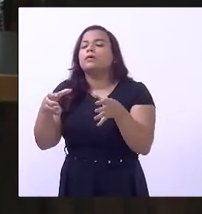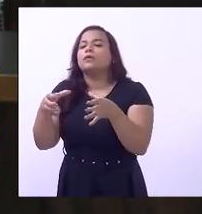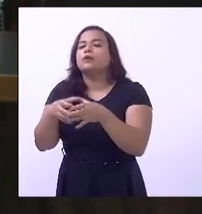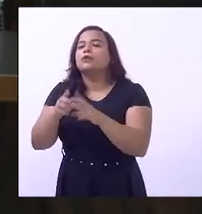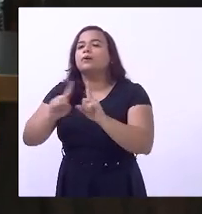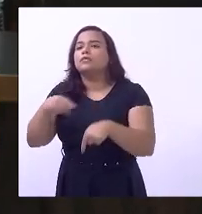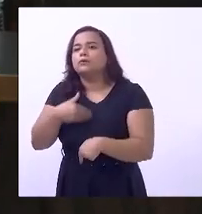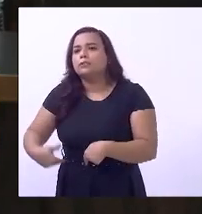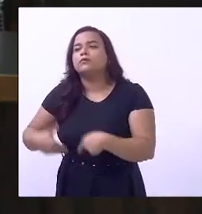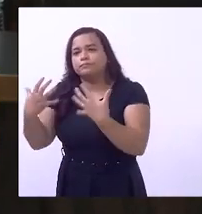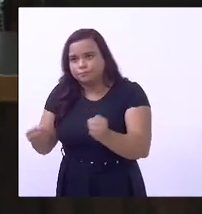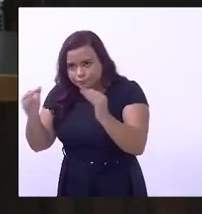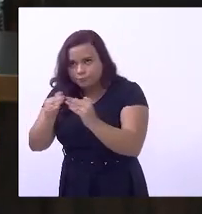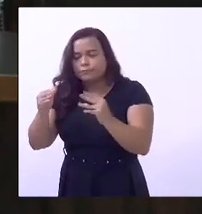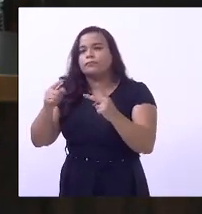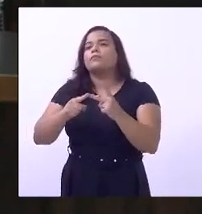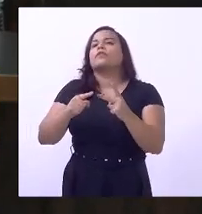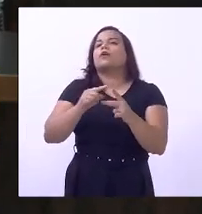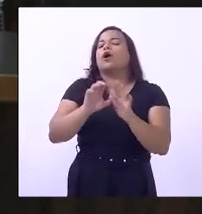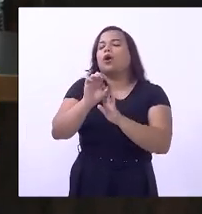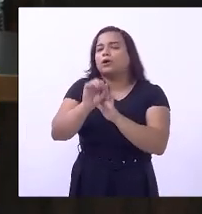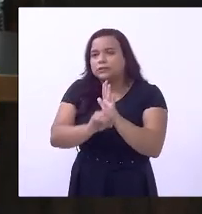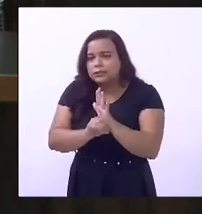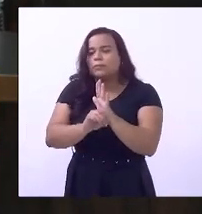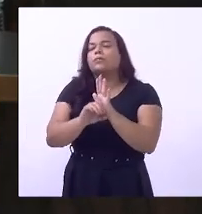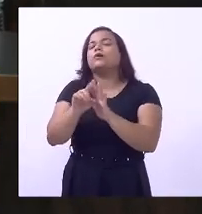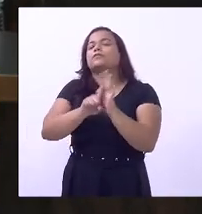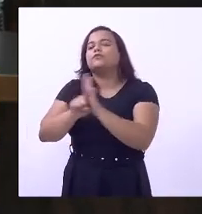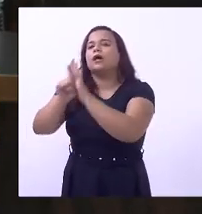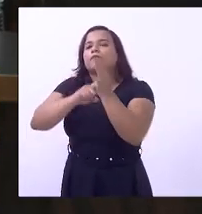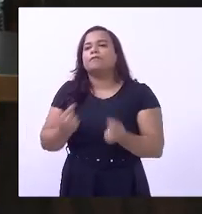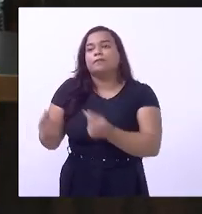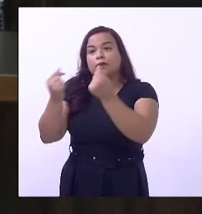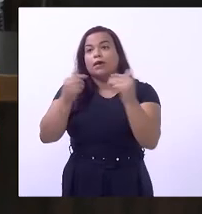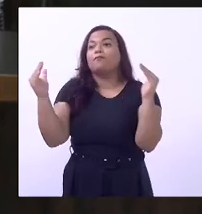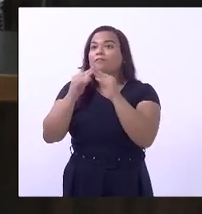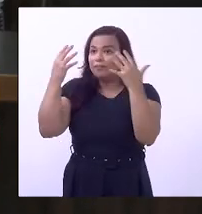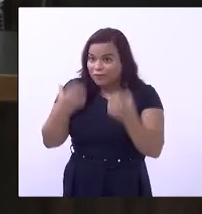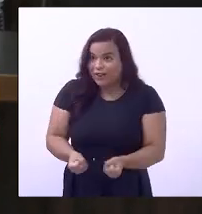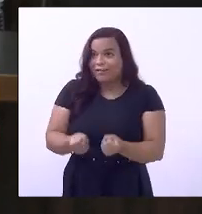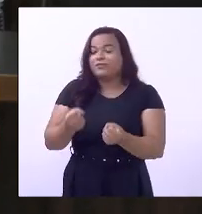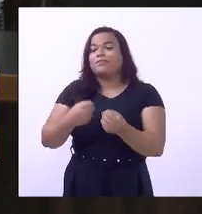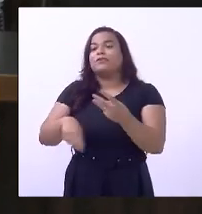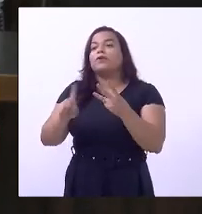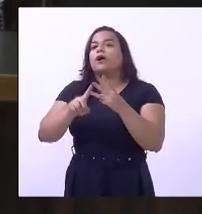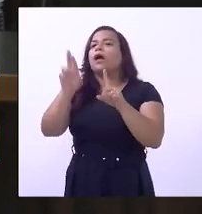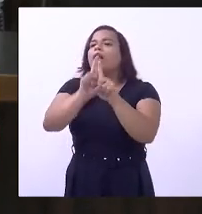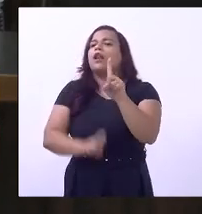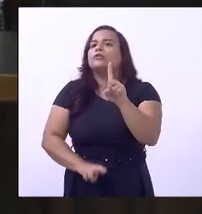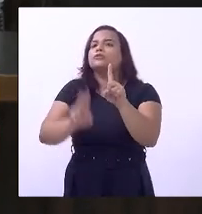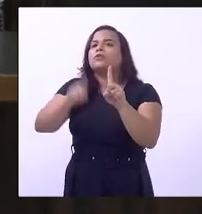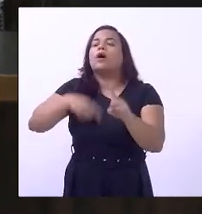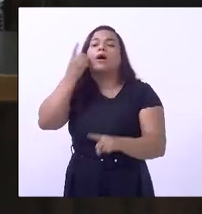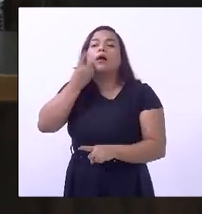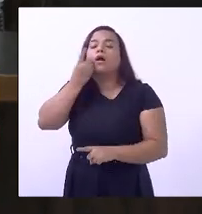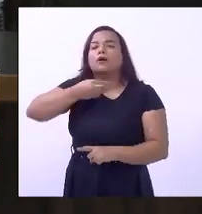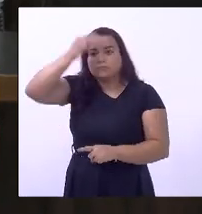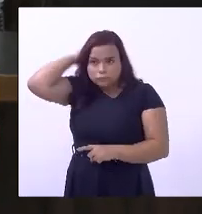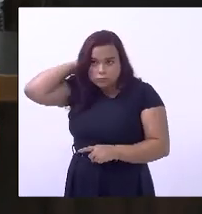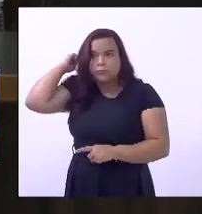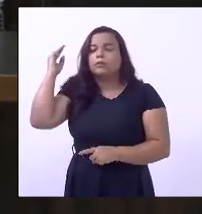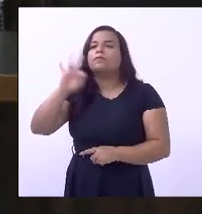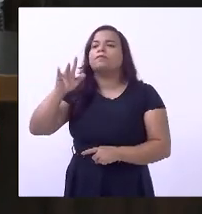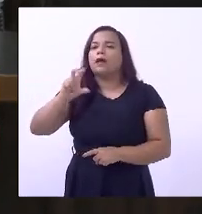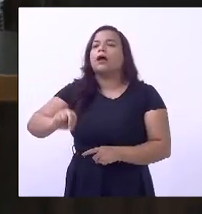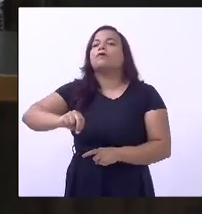De orçamento e fiscalização financeira, favorável. Relator. Deputado Márcio Pacheco, Flávio